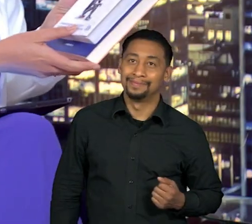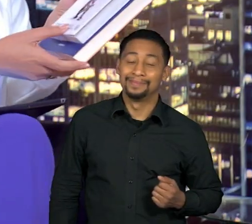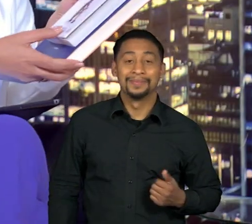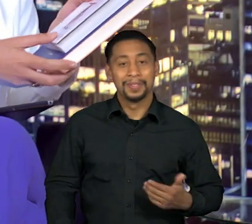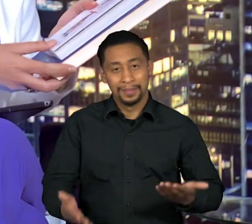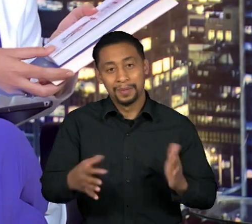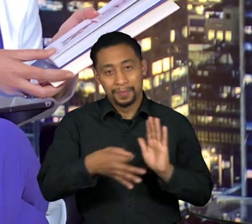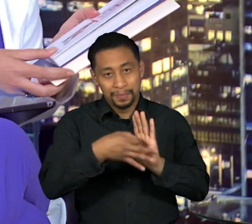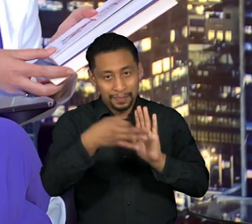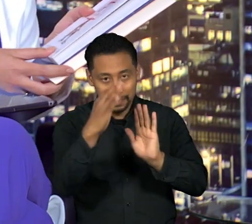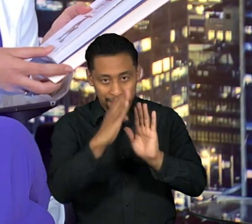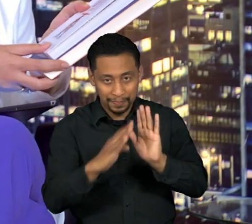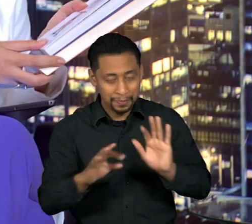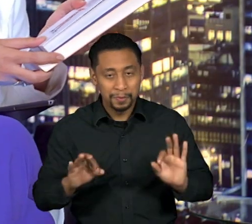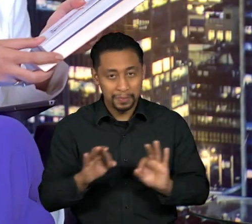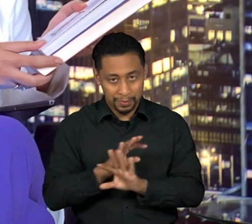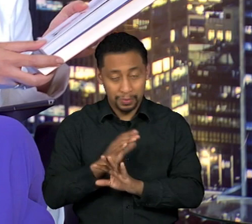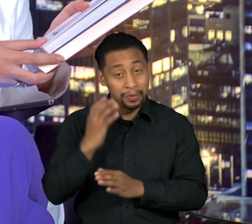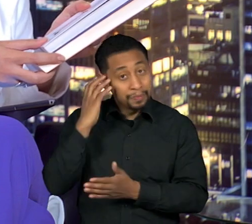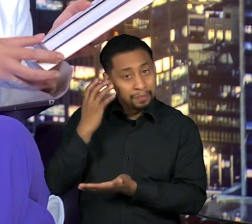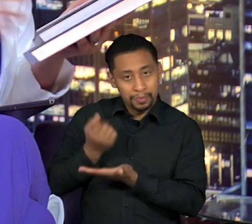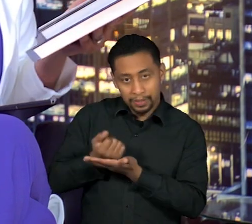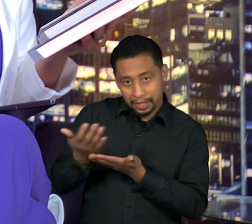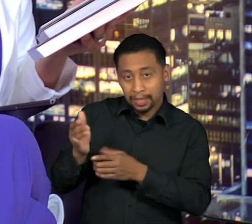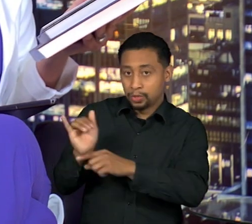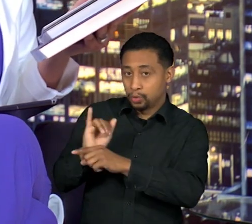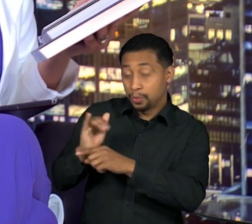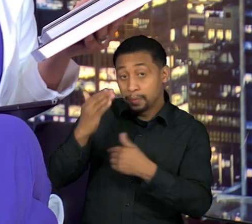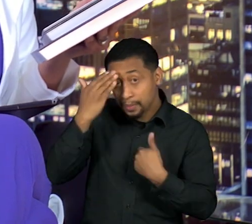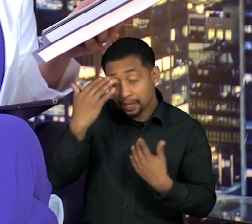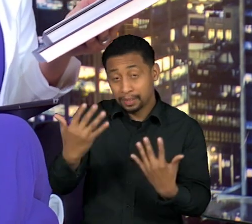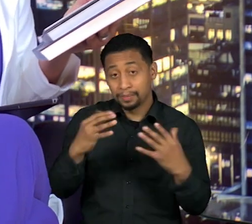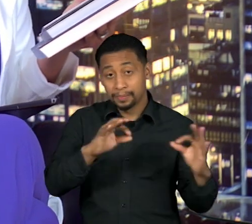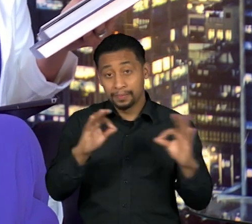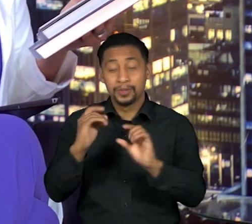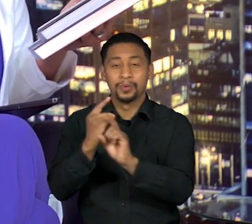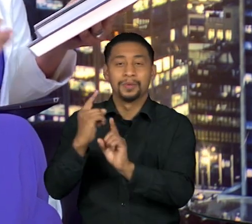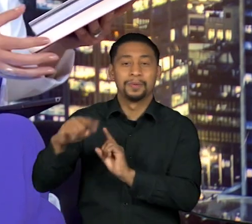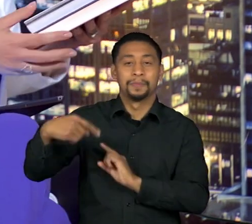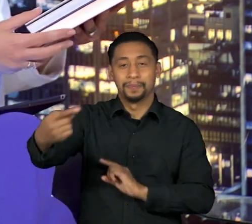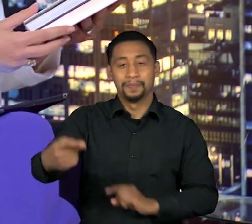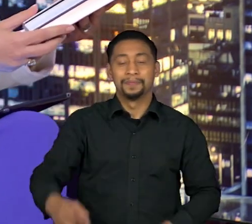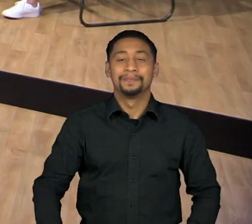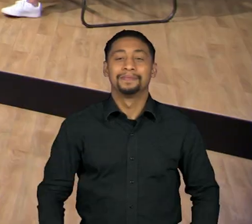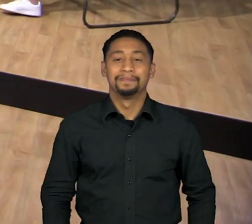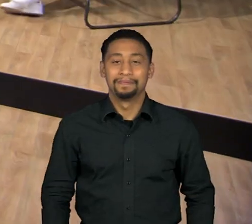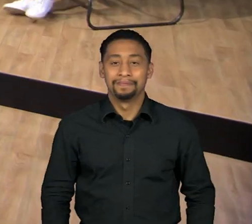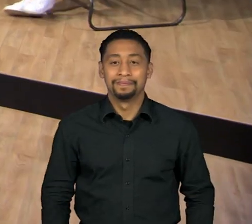A Opinião fica por aqui. Acompanhe nosso podcast, nosso canal no YouTube. Obrigada pela sua companhia. Até a próxima.